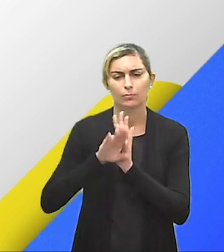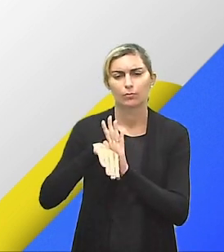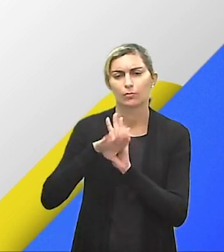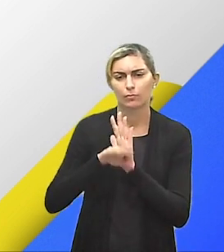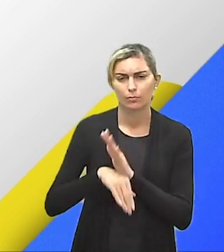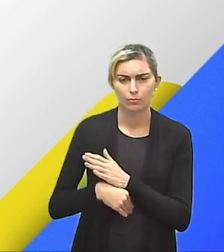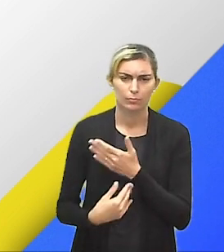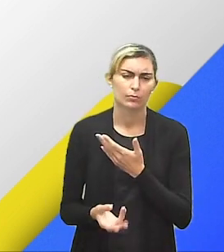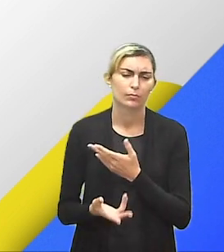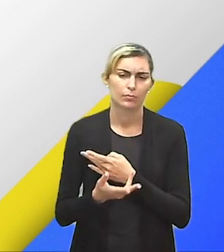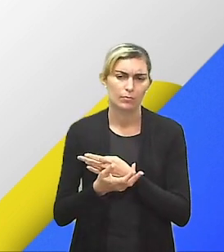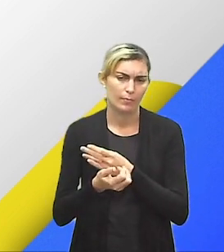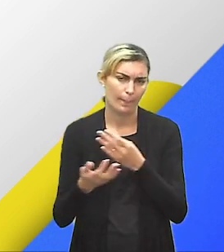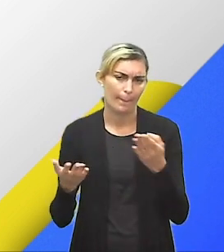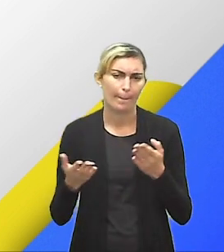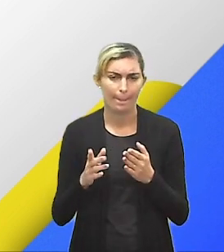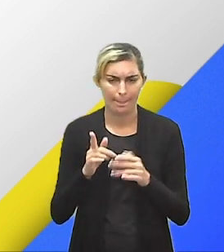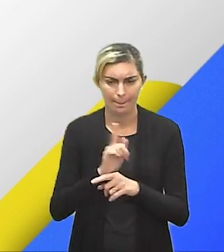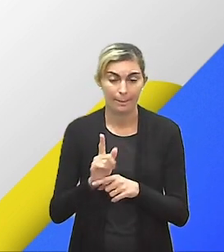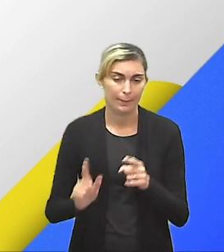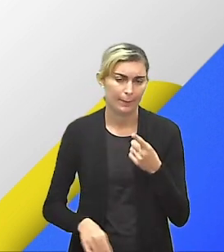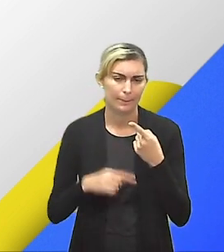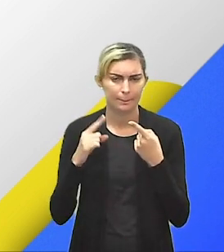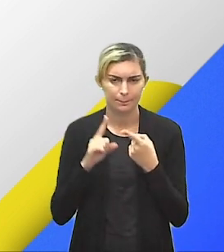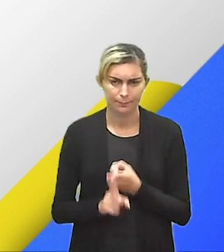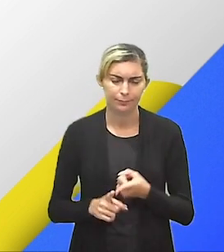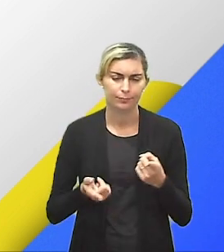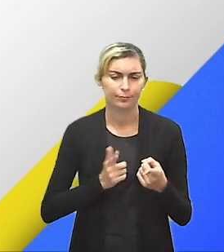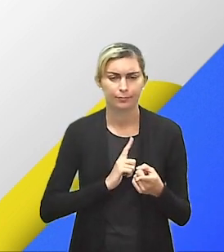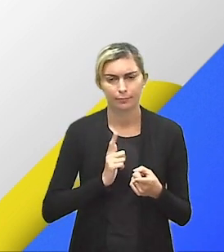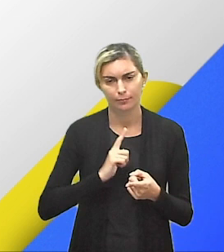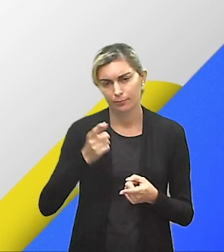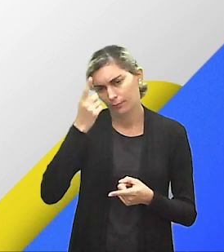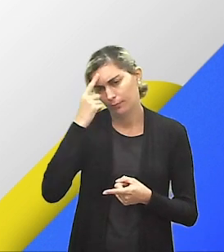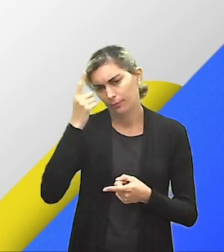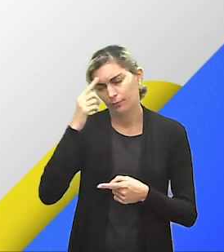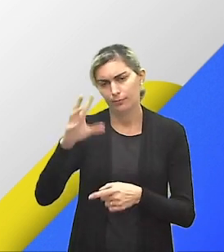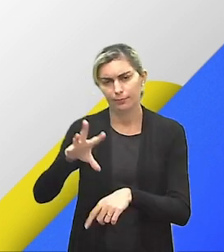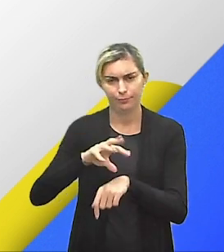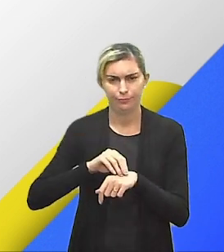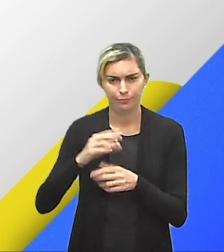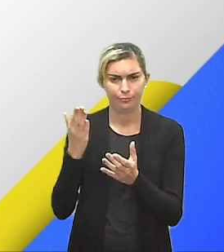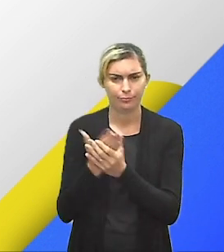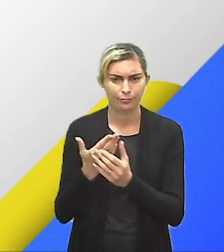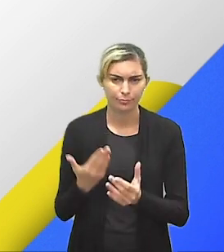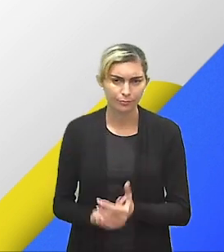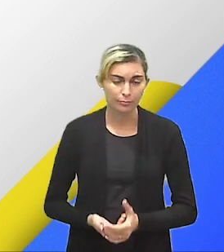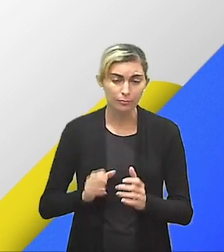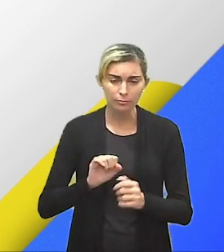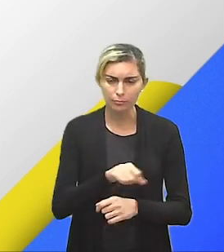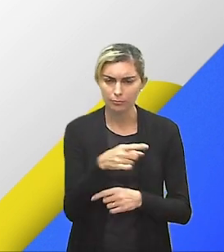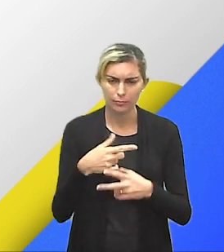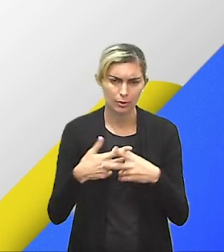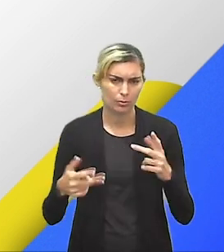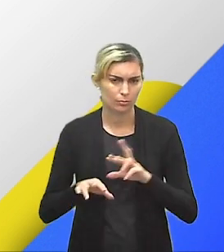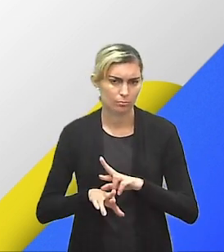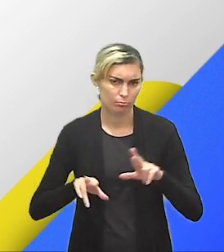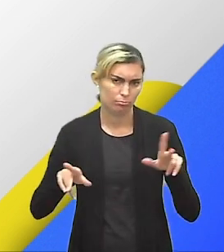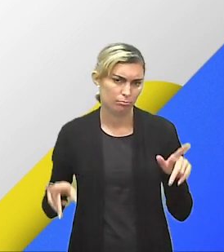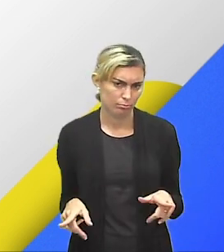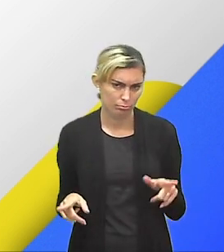forma clara a gestão do conhecimento. Primeiro, tenham em mente que dado e informação são coisas